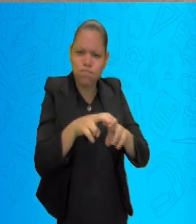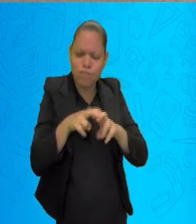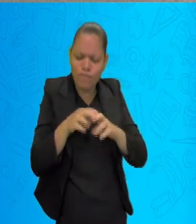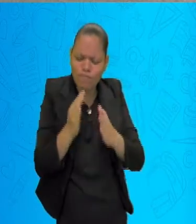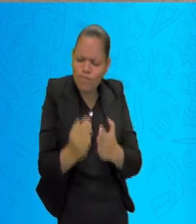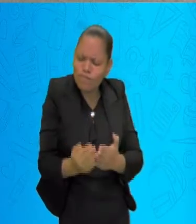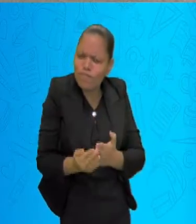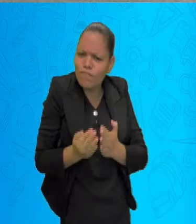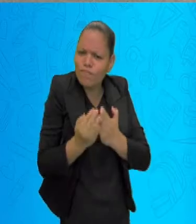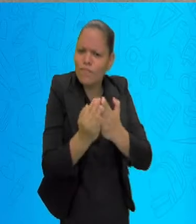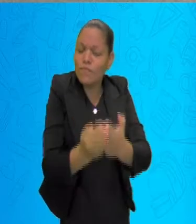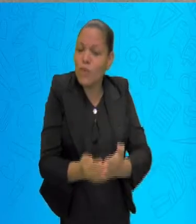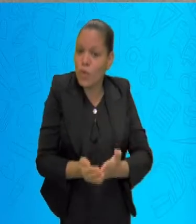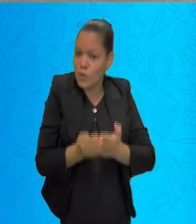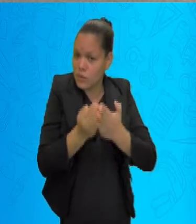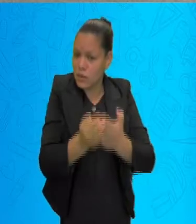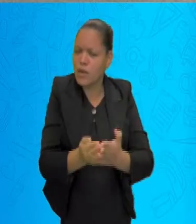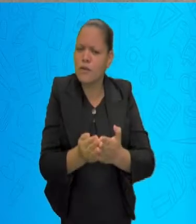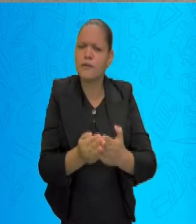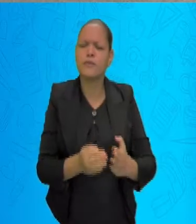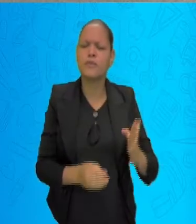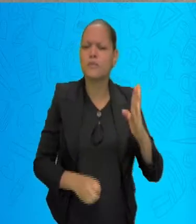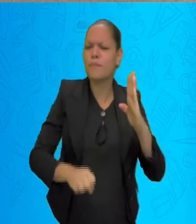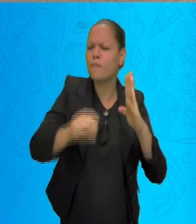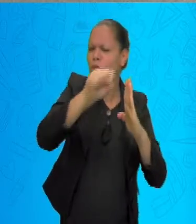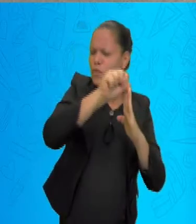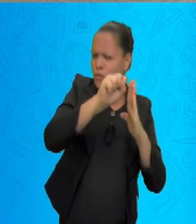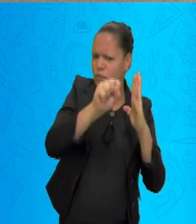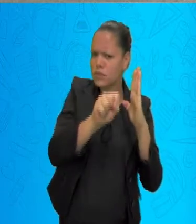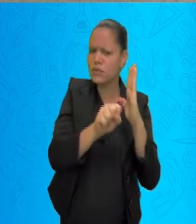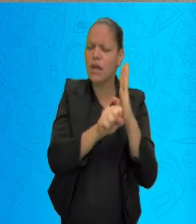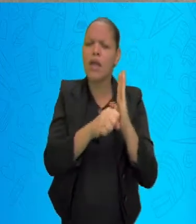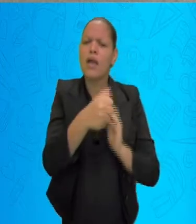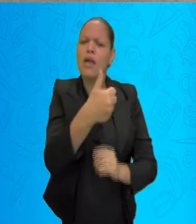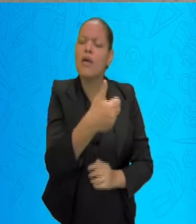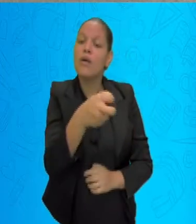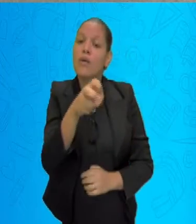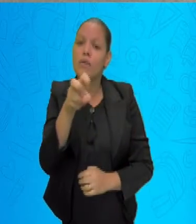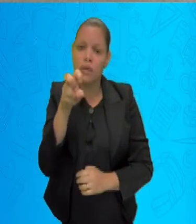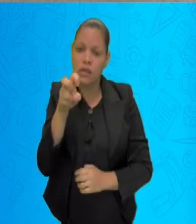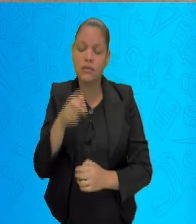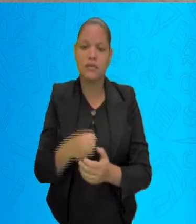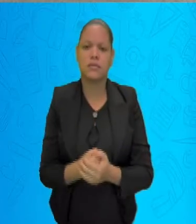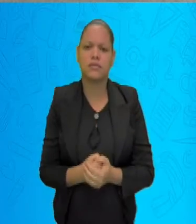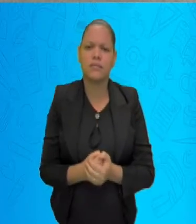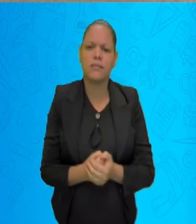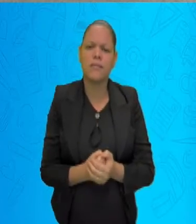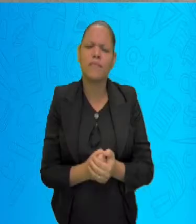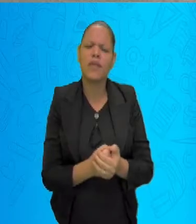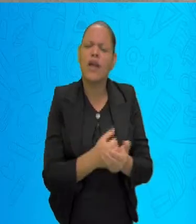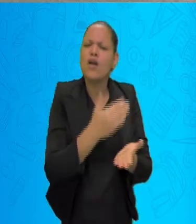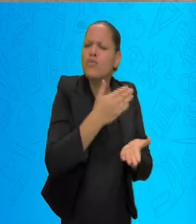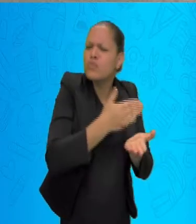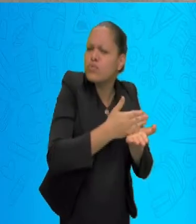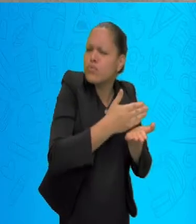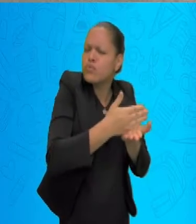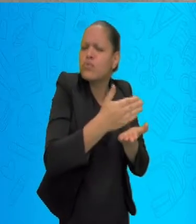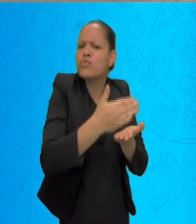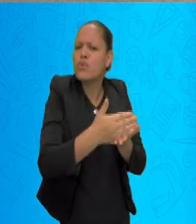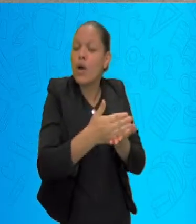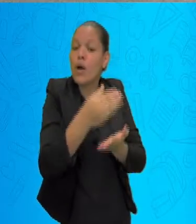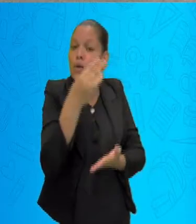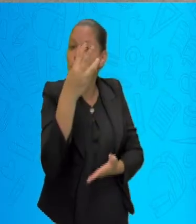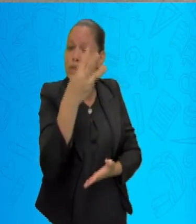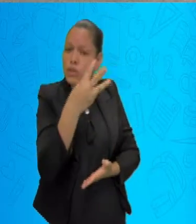XV. Durante quase 3 séculos, o território que hoje conhecemos como México esteve